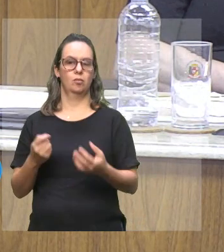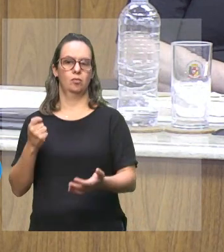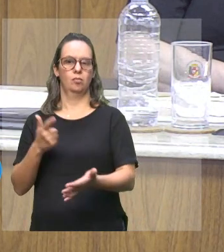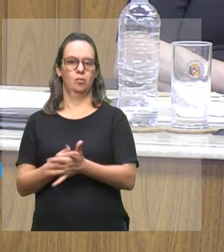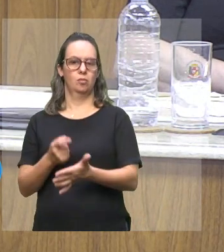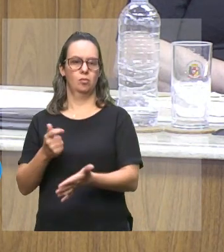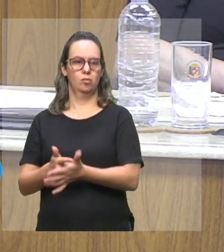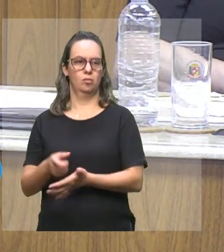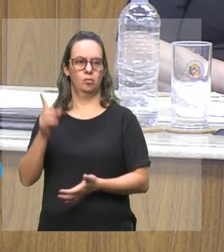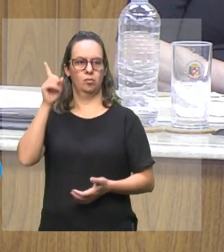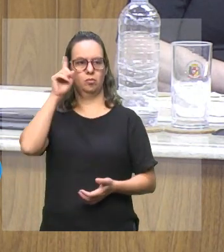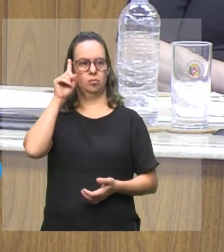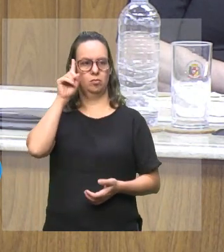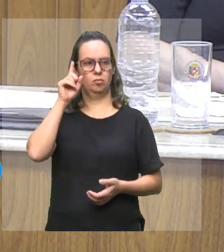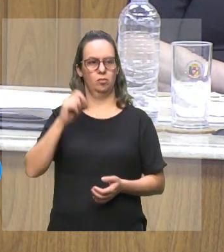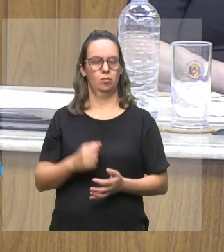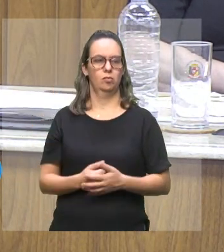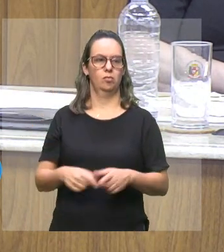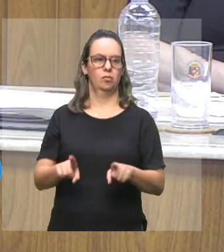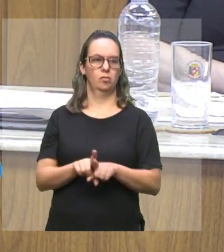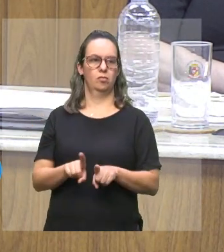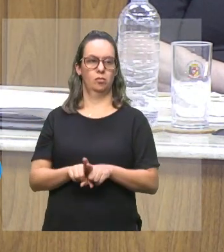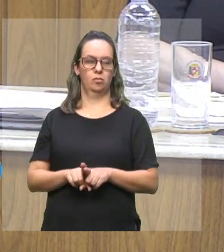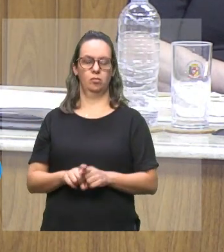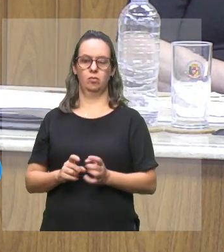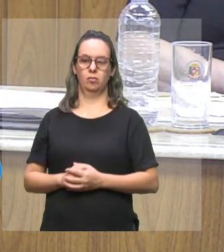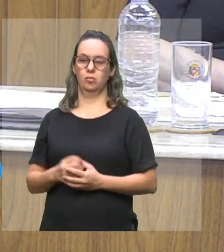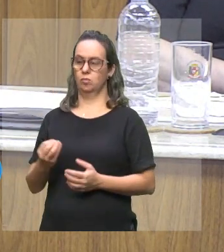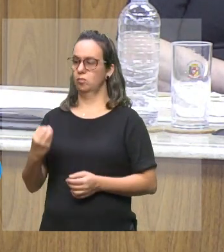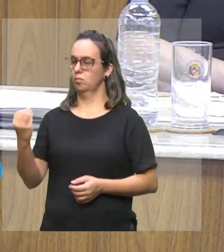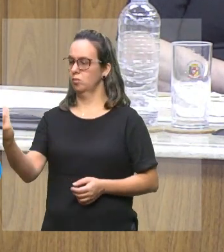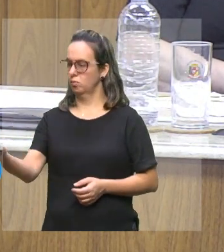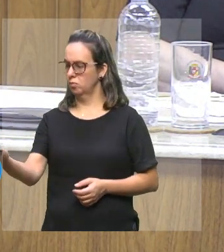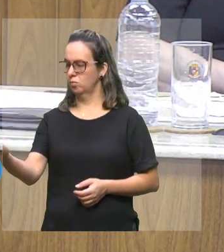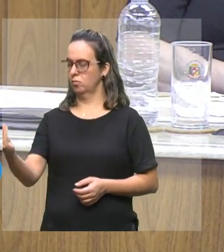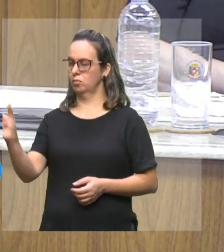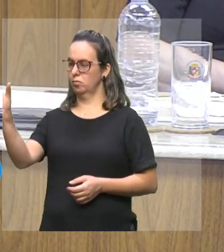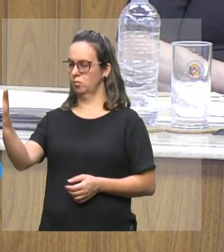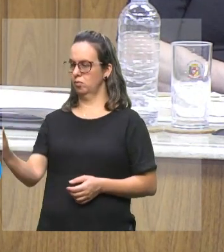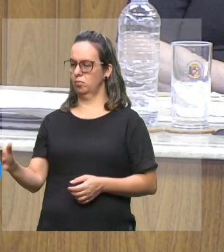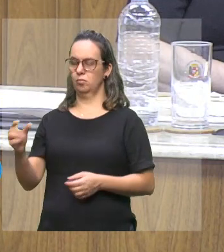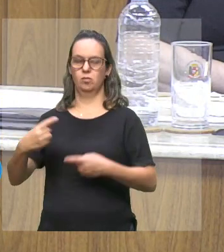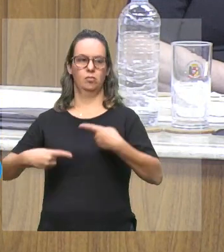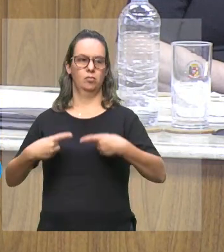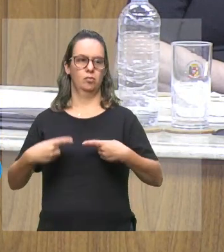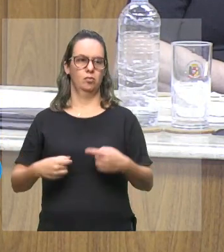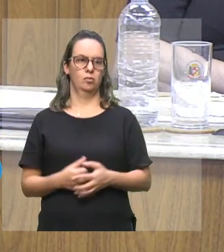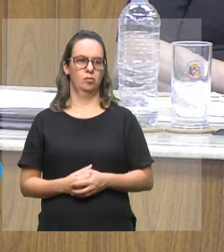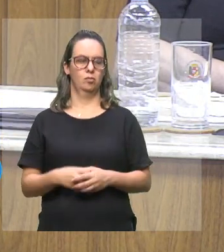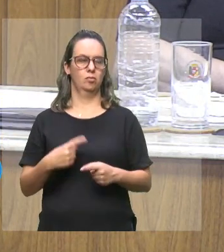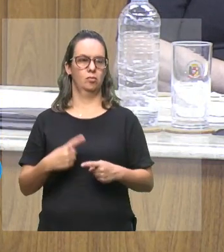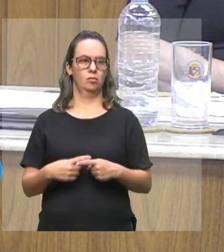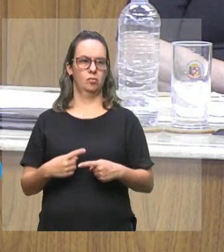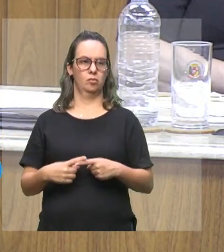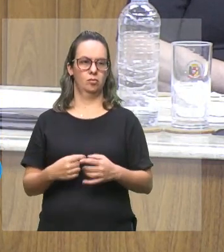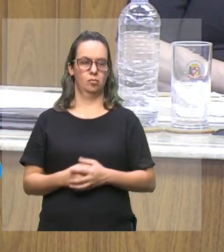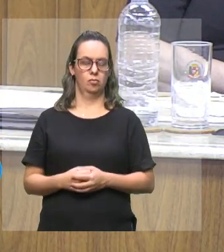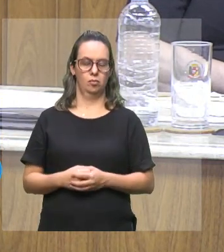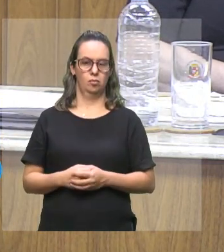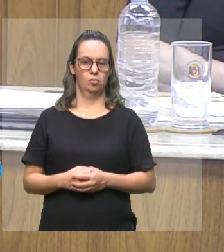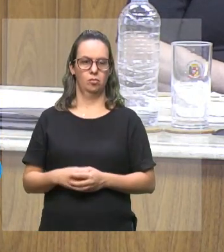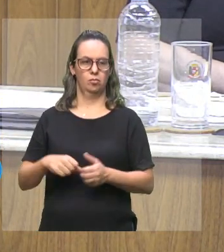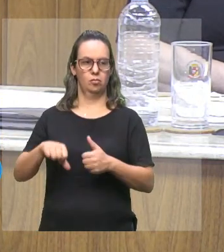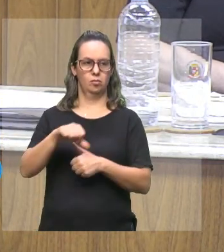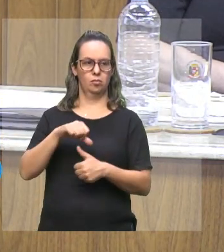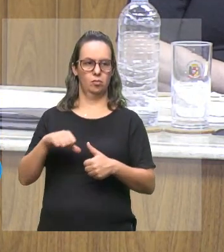diárias diretamente a agente político, posto que a longeva deliberação desta,